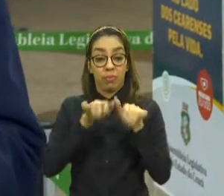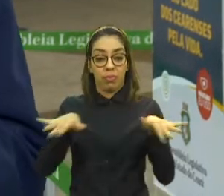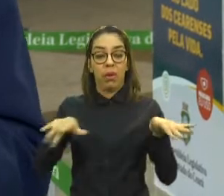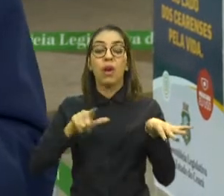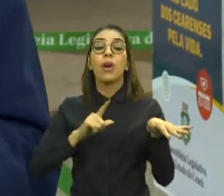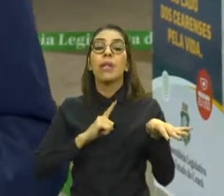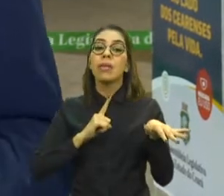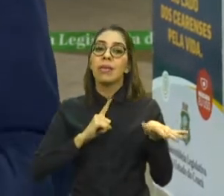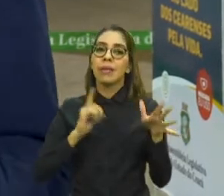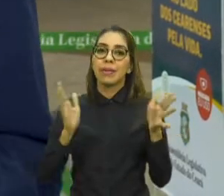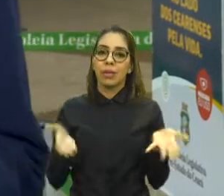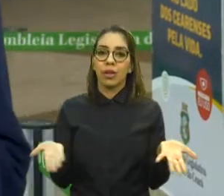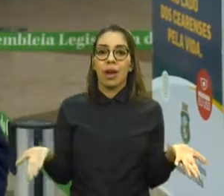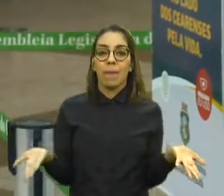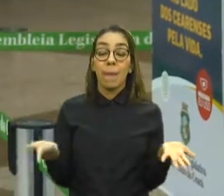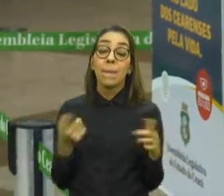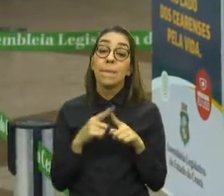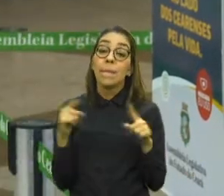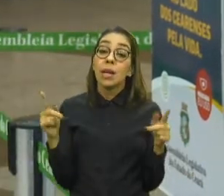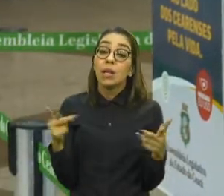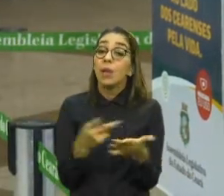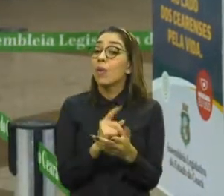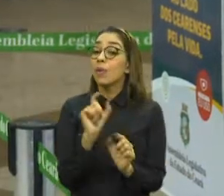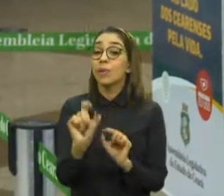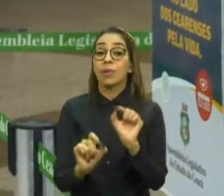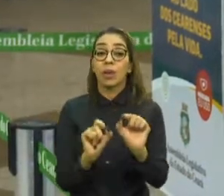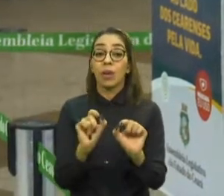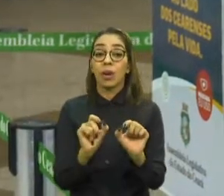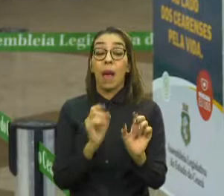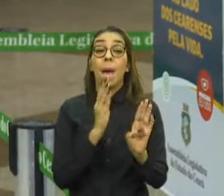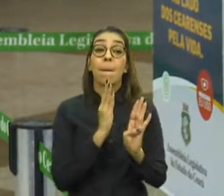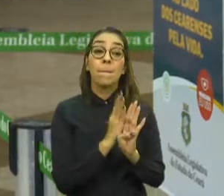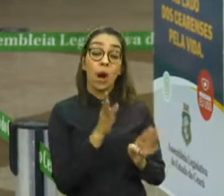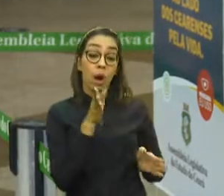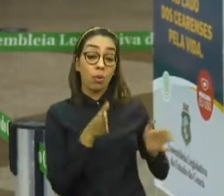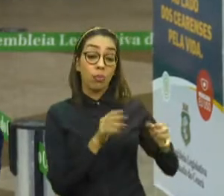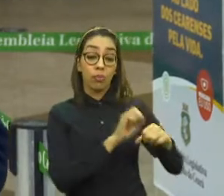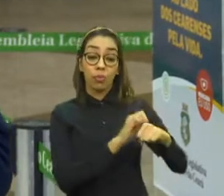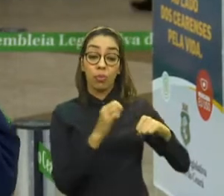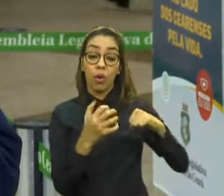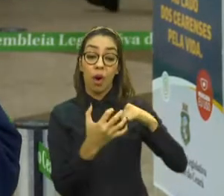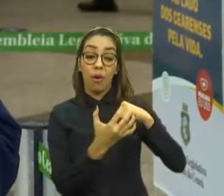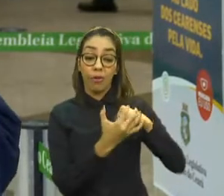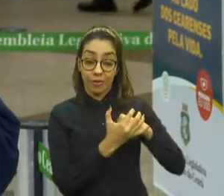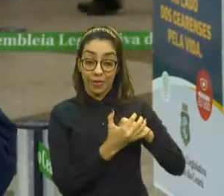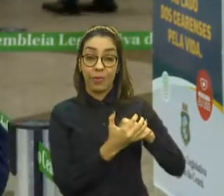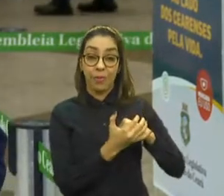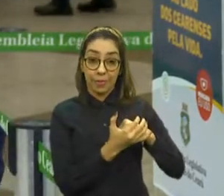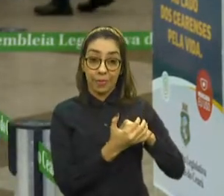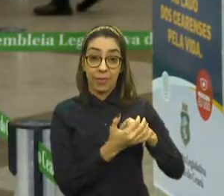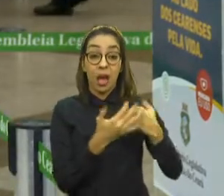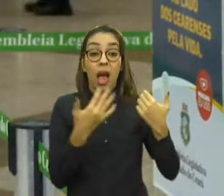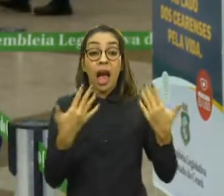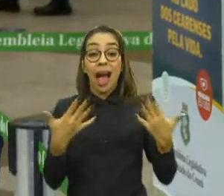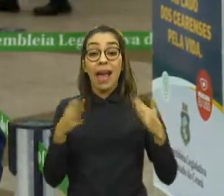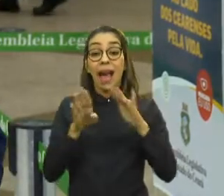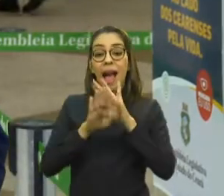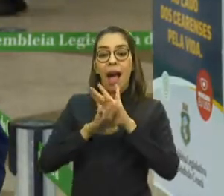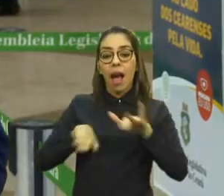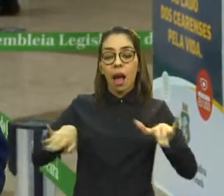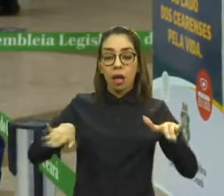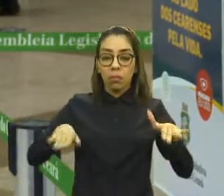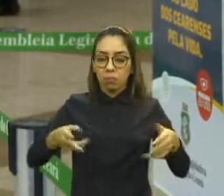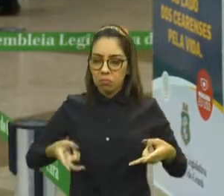O que aconteceu foi o seguinte: com o coronavírus, com a Covid, muitas crianças que apresentaram quadros